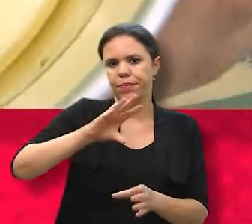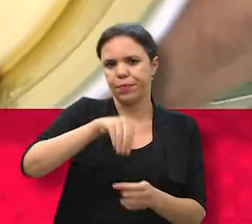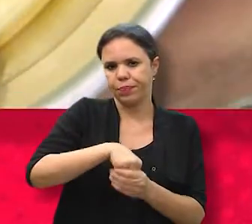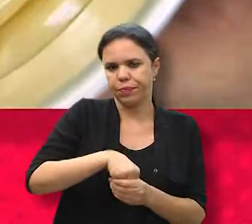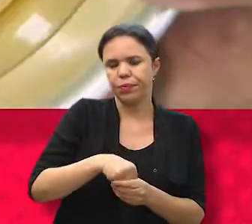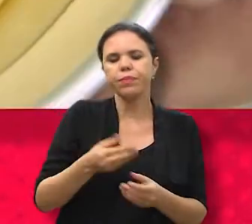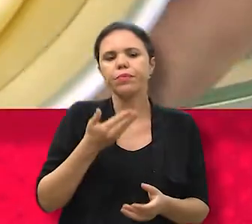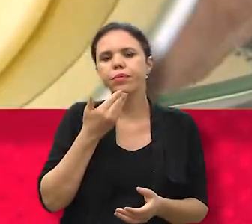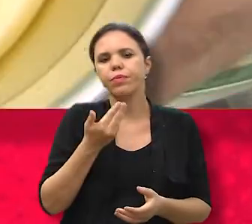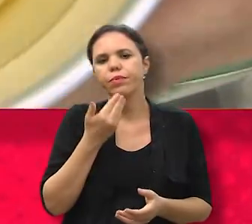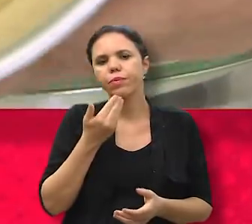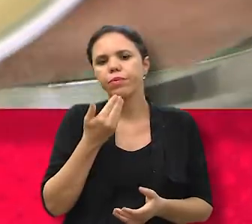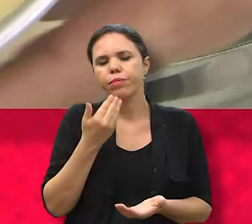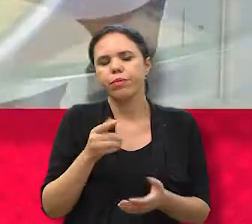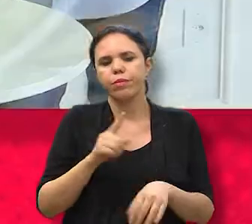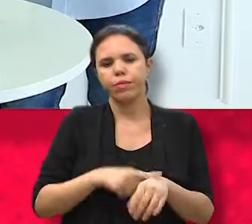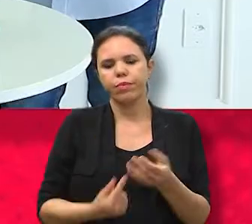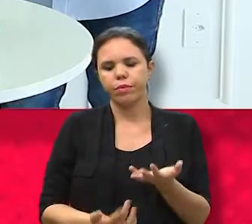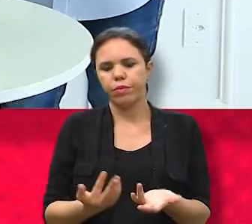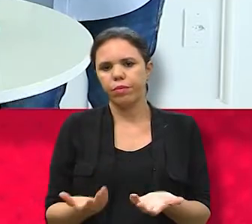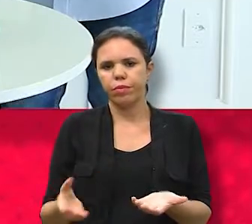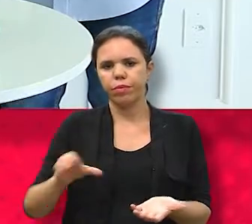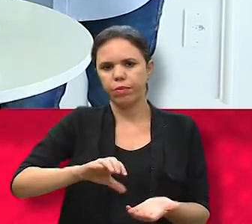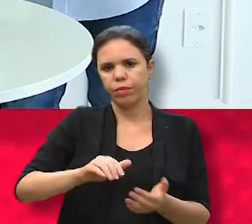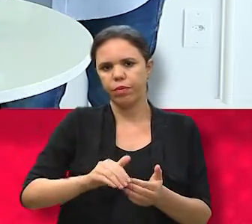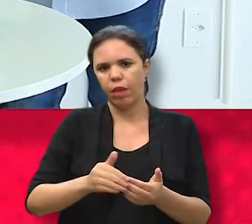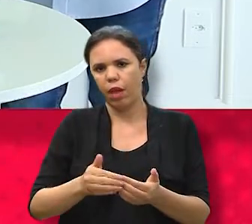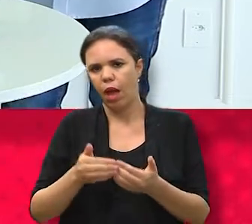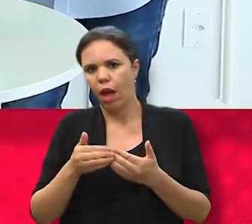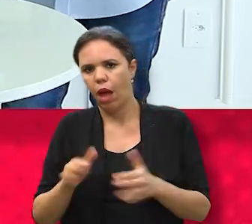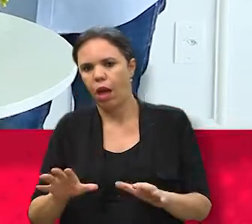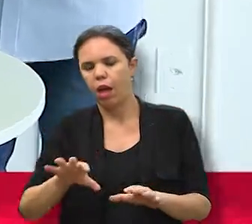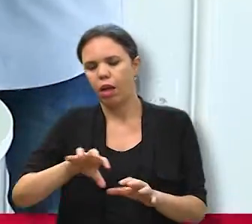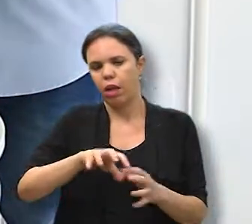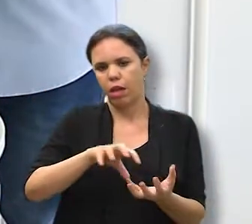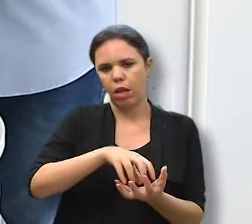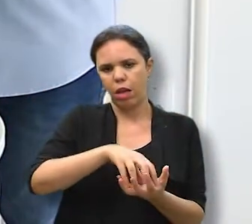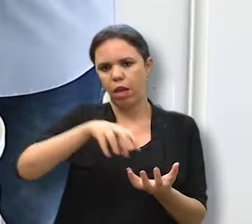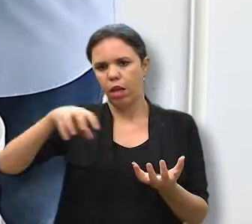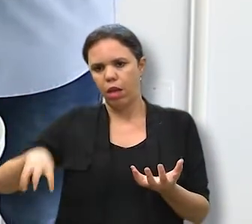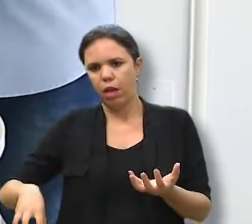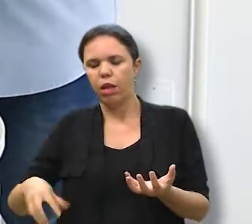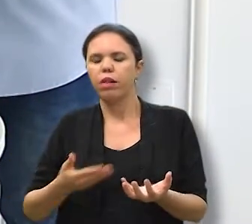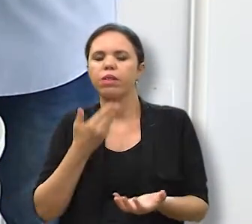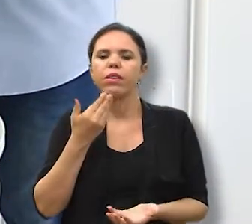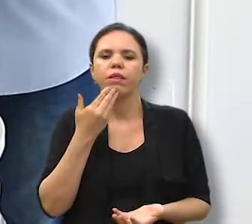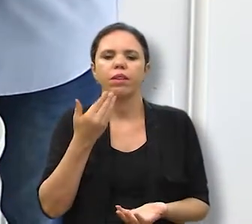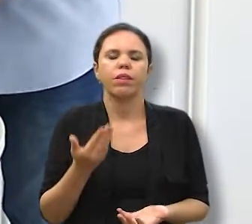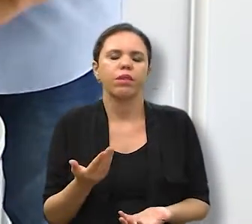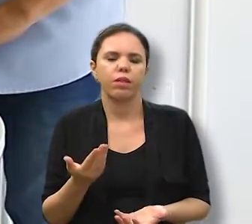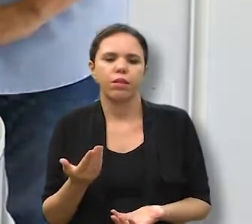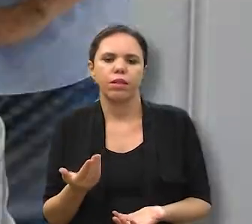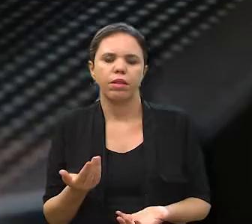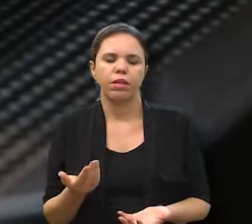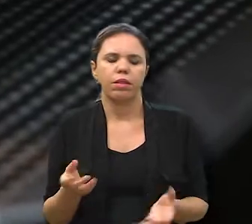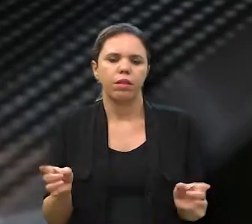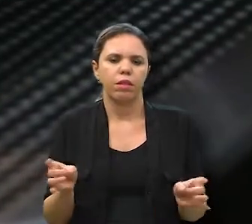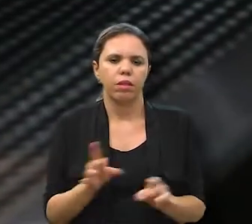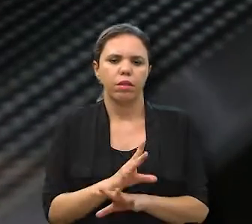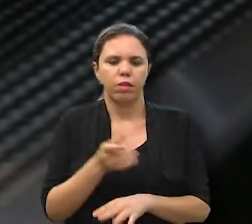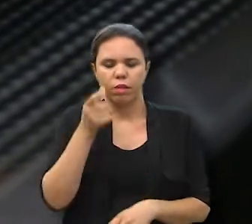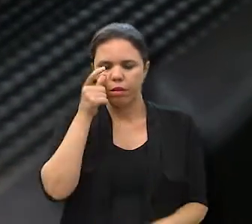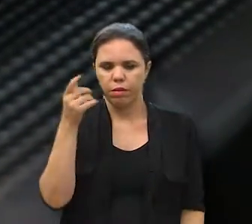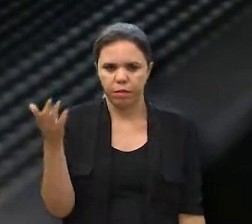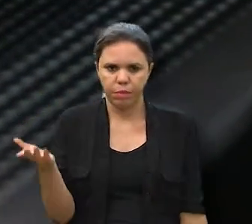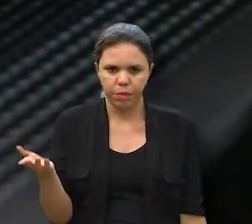vai facilitar na hora de você desenformar. Ela vai escorregar, o pudim vai sair com mais facilidade, e além de dar esse acabamento aqui que vocês